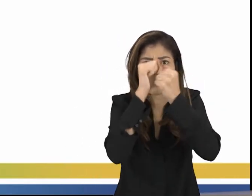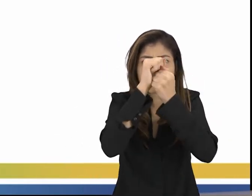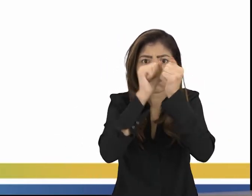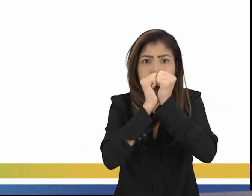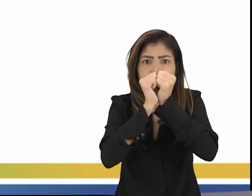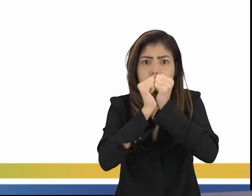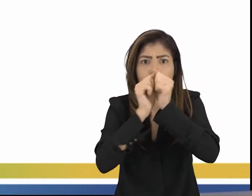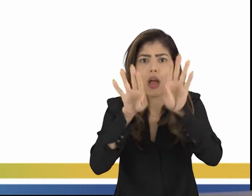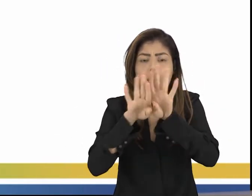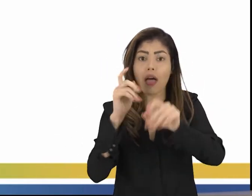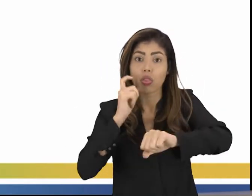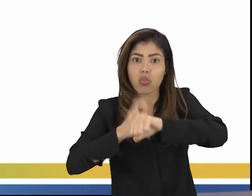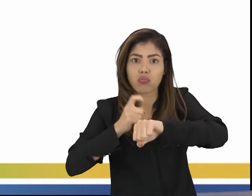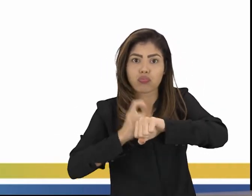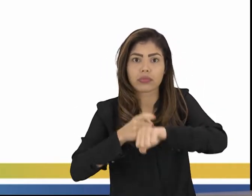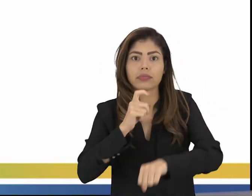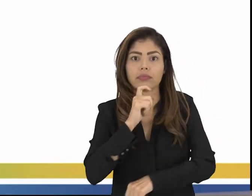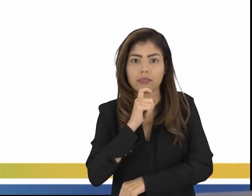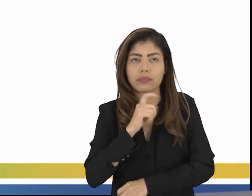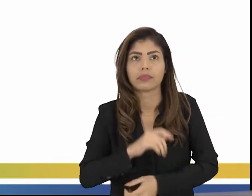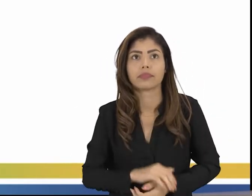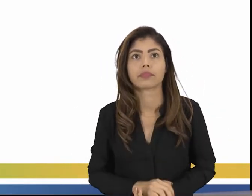começar a passar para o estado sólido.